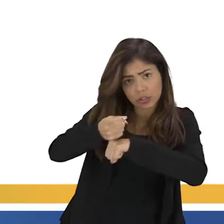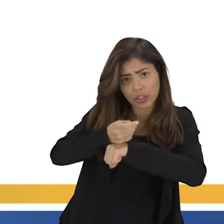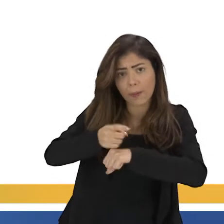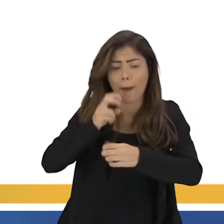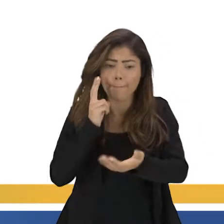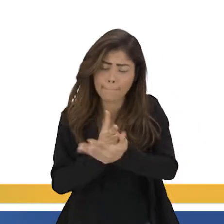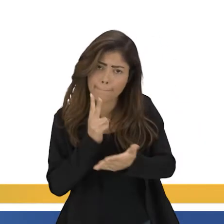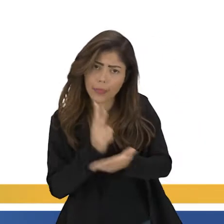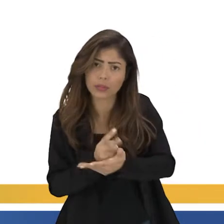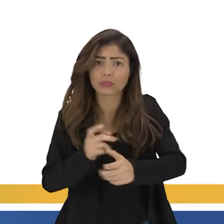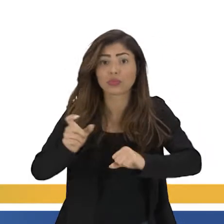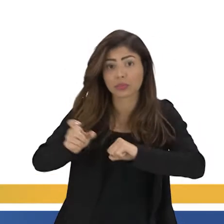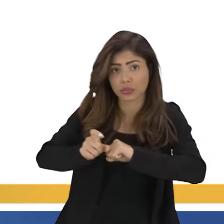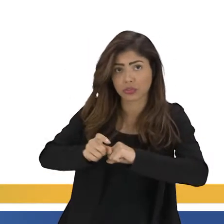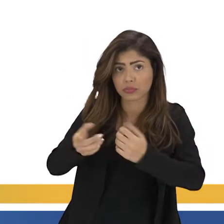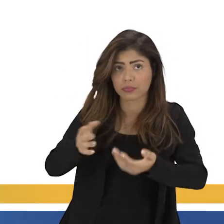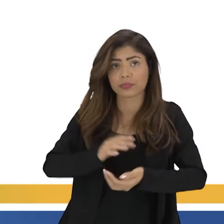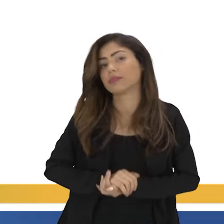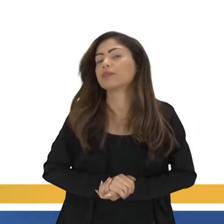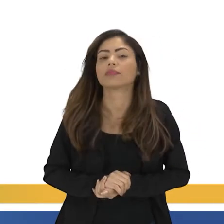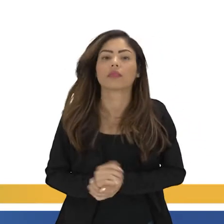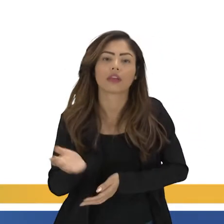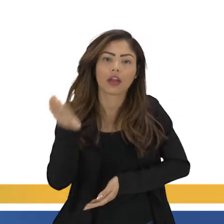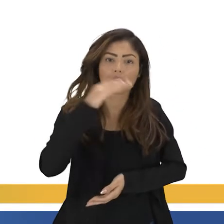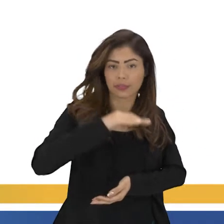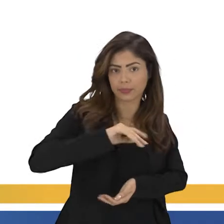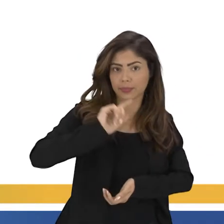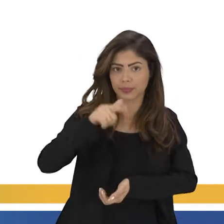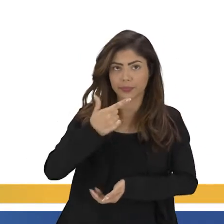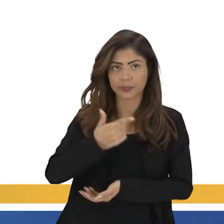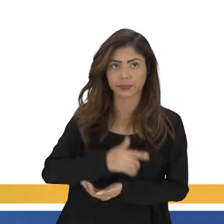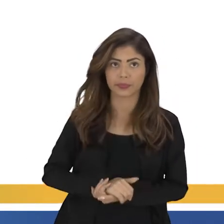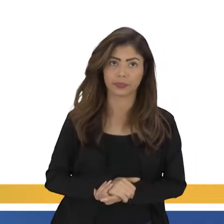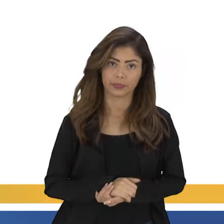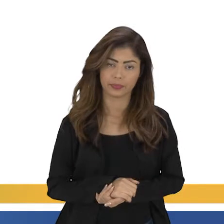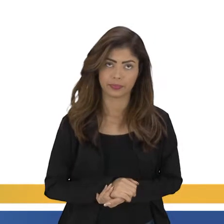orientar pelo mesmo substantivo. Vamos para o próximo slide.